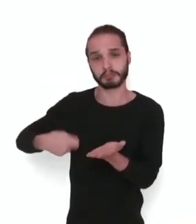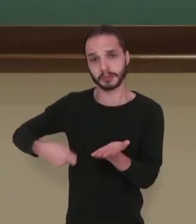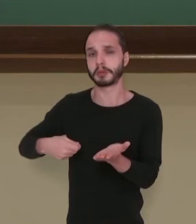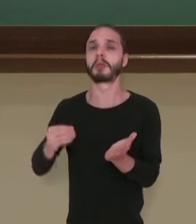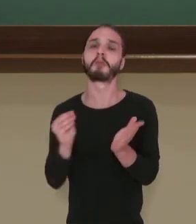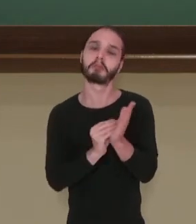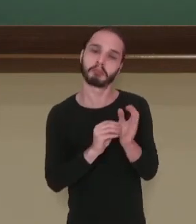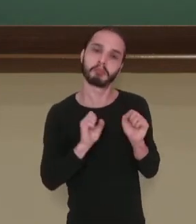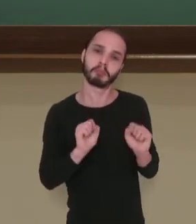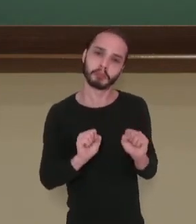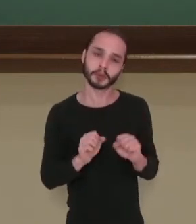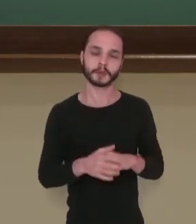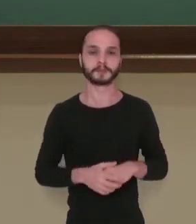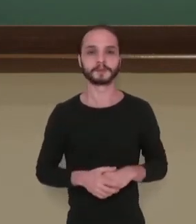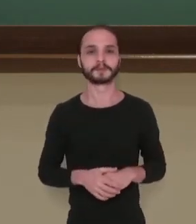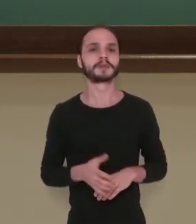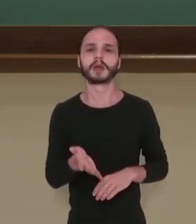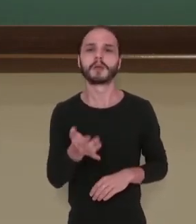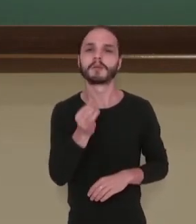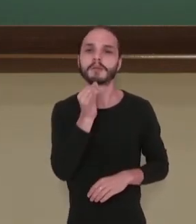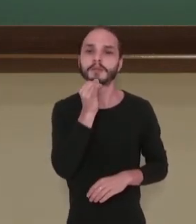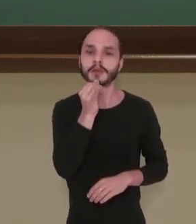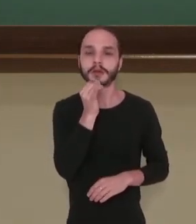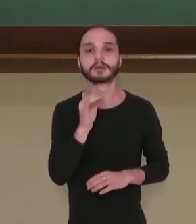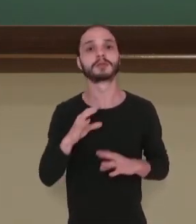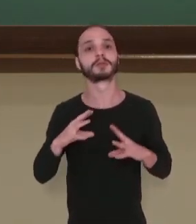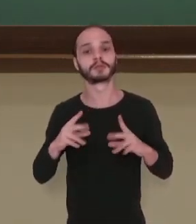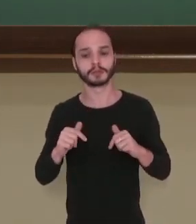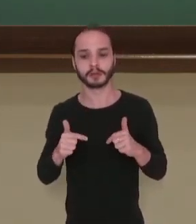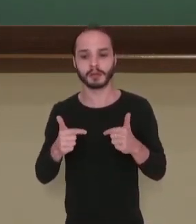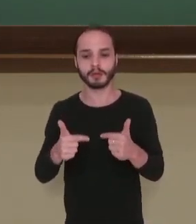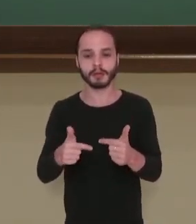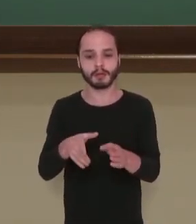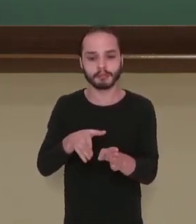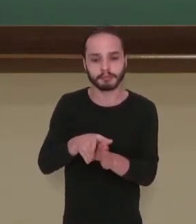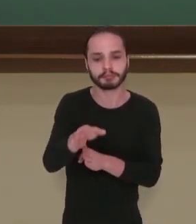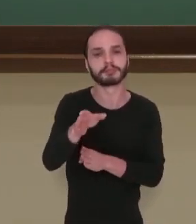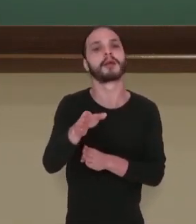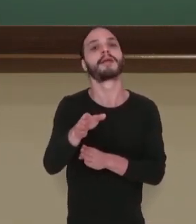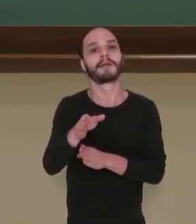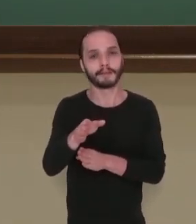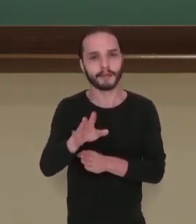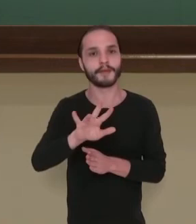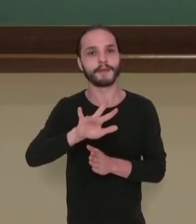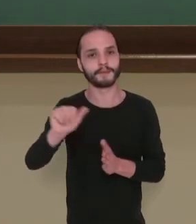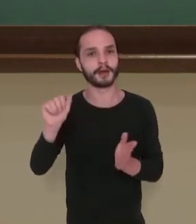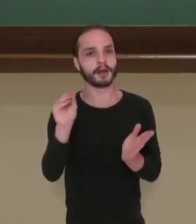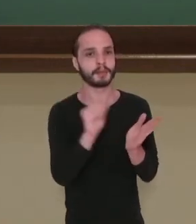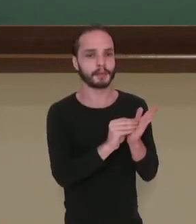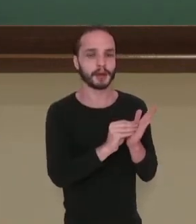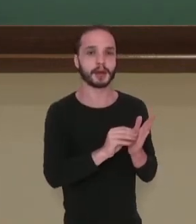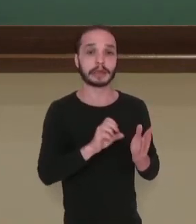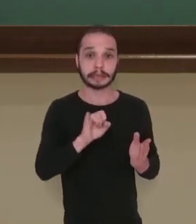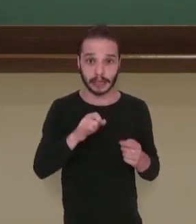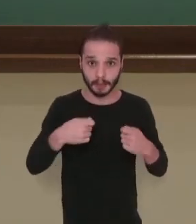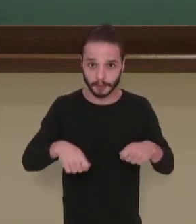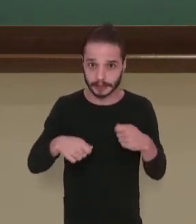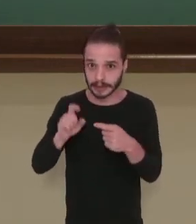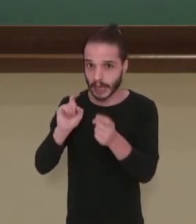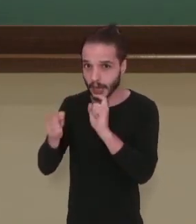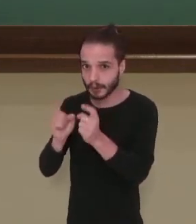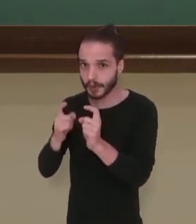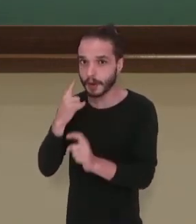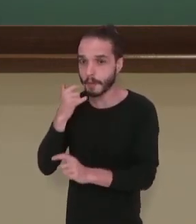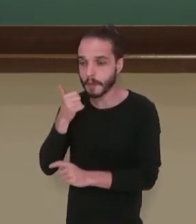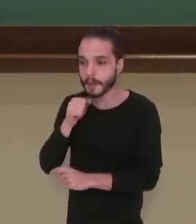ciência das ações tomadas. Então, todas as ações que foram tomadas é documentada. Se houve a necessidade de uma reunião com os pais